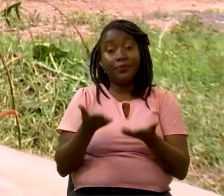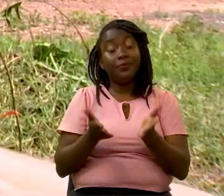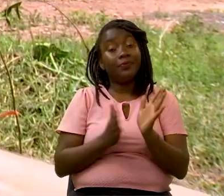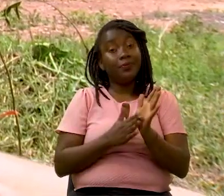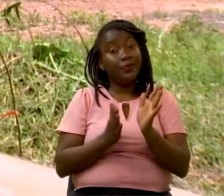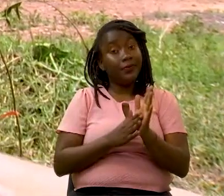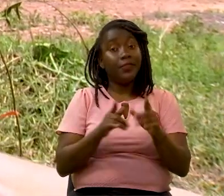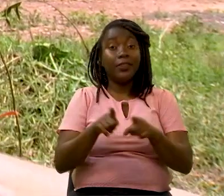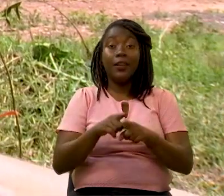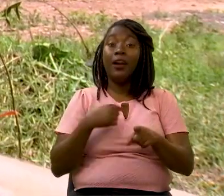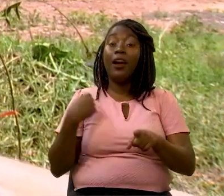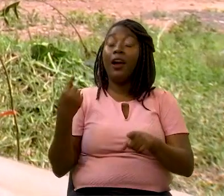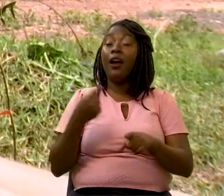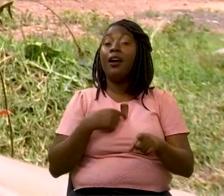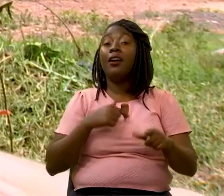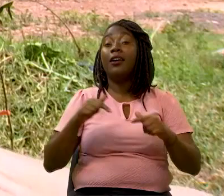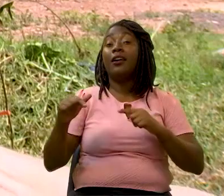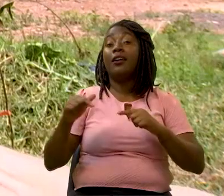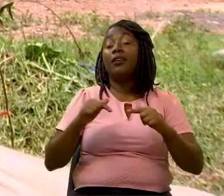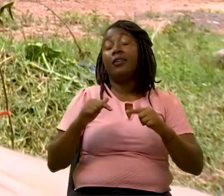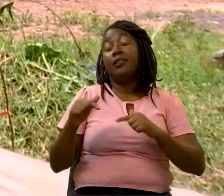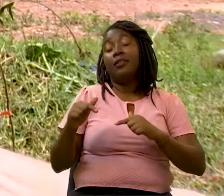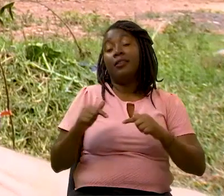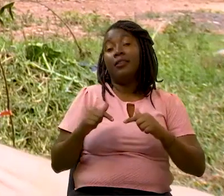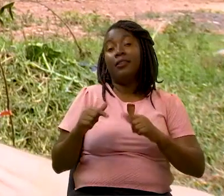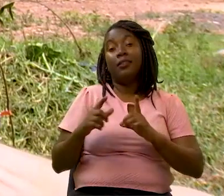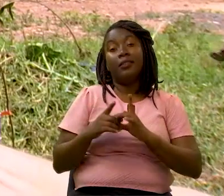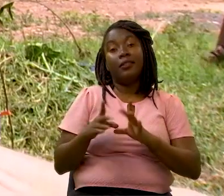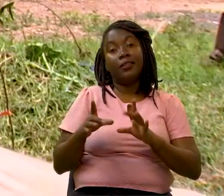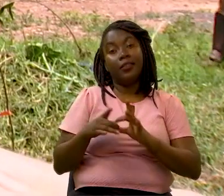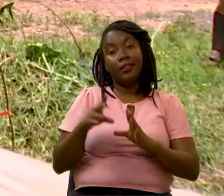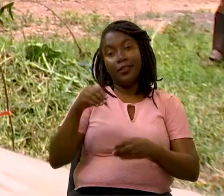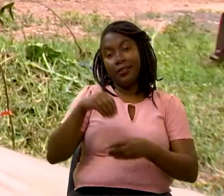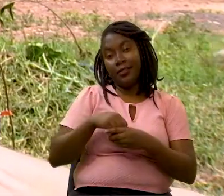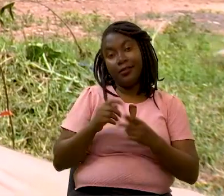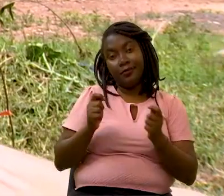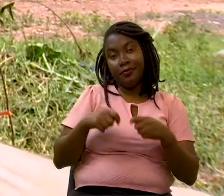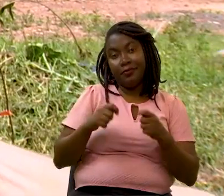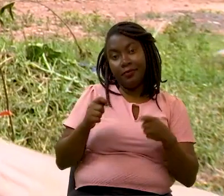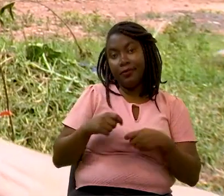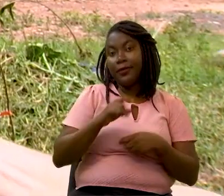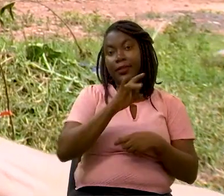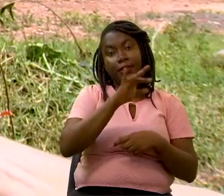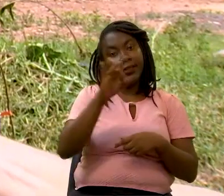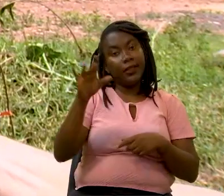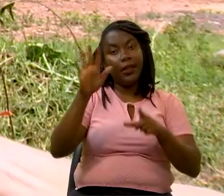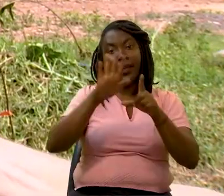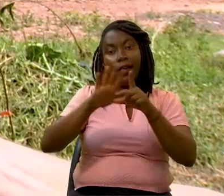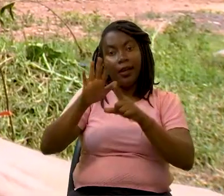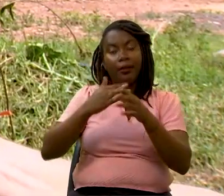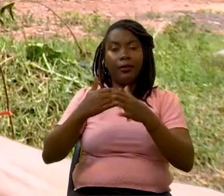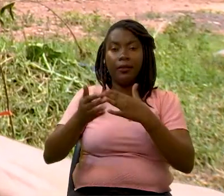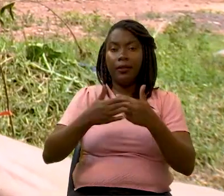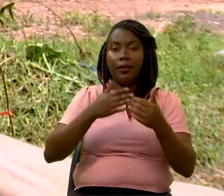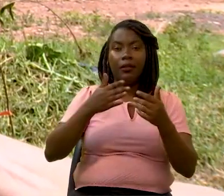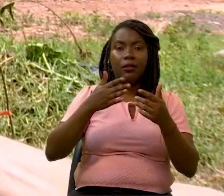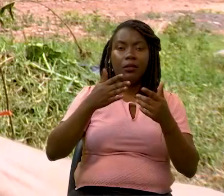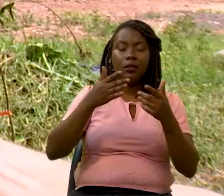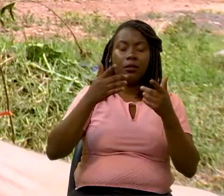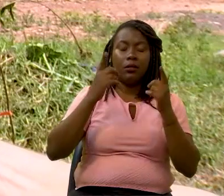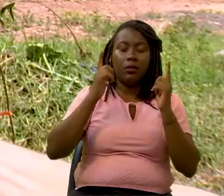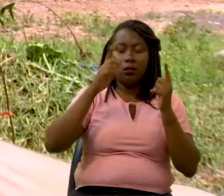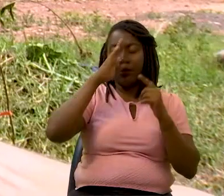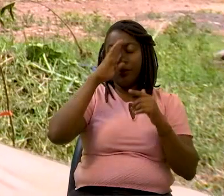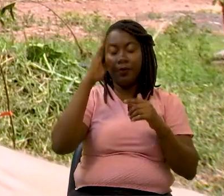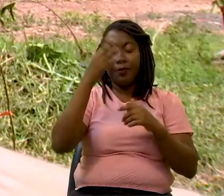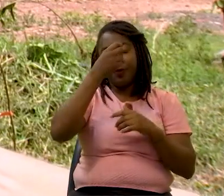Exatamente. Aí a proposta, inclusive, daí a gente trabalhou com as permissões e dentro do que era possível em cada uma das áreas, tanto na área de lazer